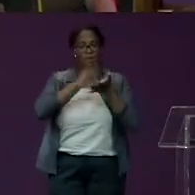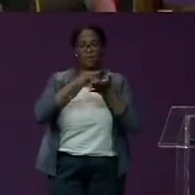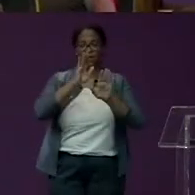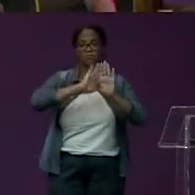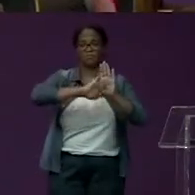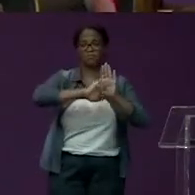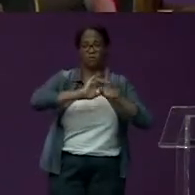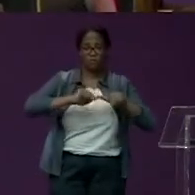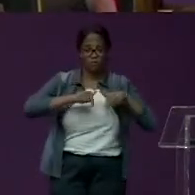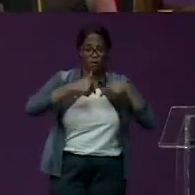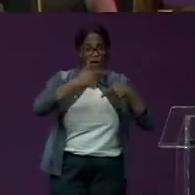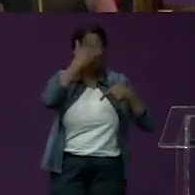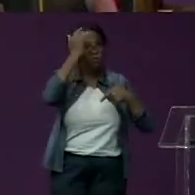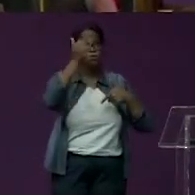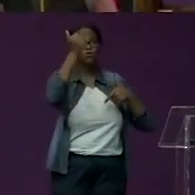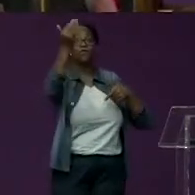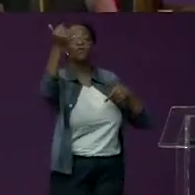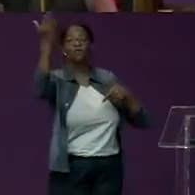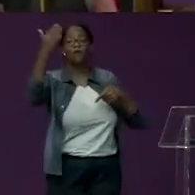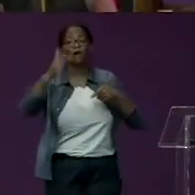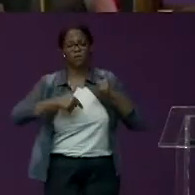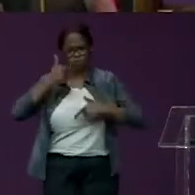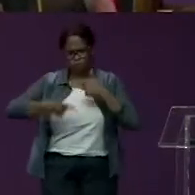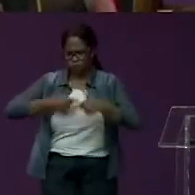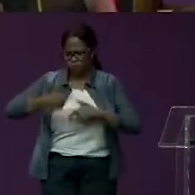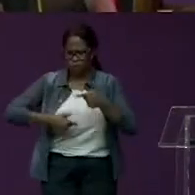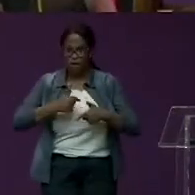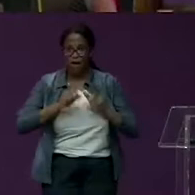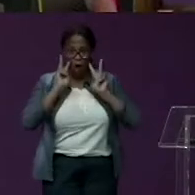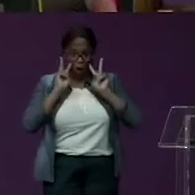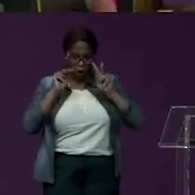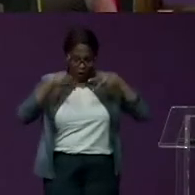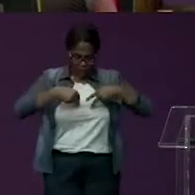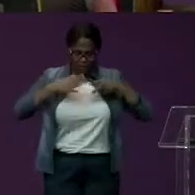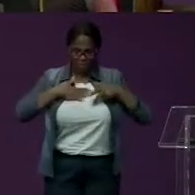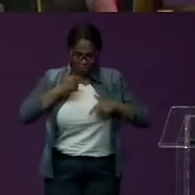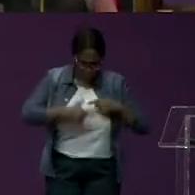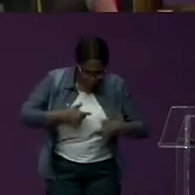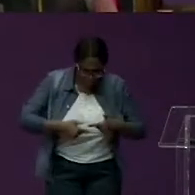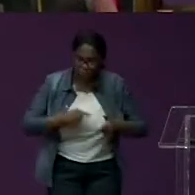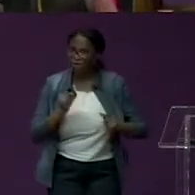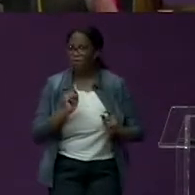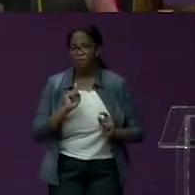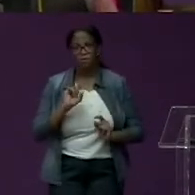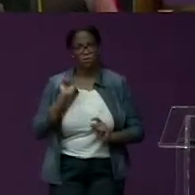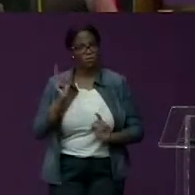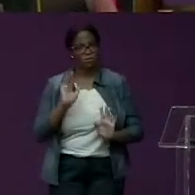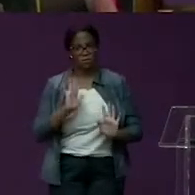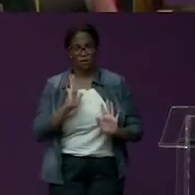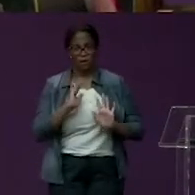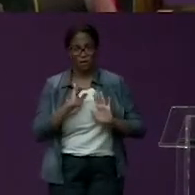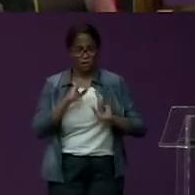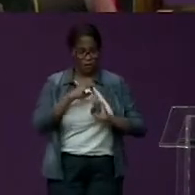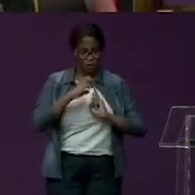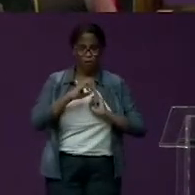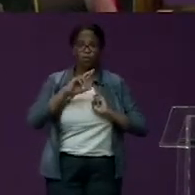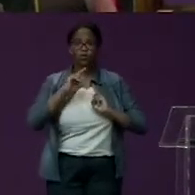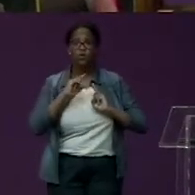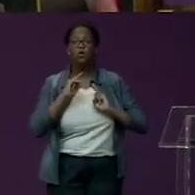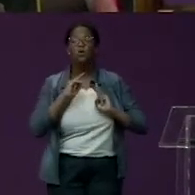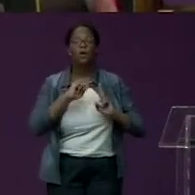pessoas de fora da Fiocruz falam, né? É a gente olhar só para o nosso umbigo. Não, a Fiocruz não é um somatório de institutos, ainda